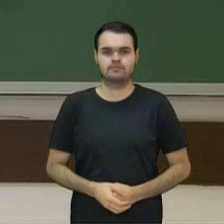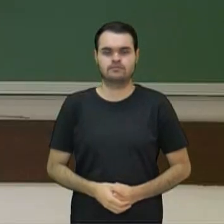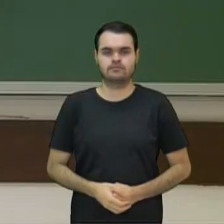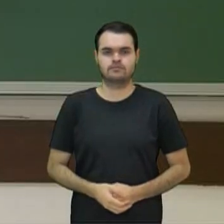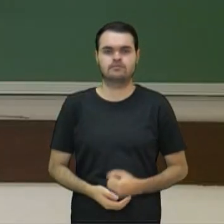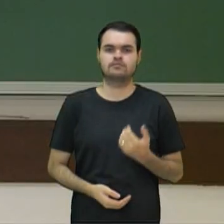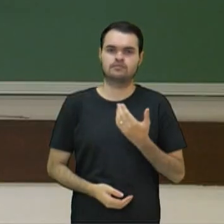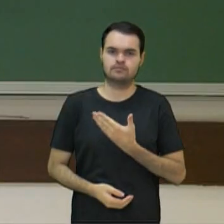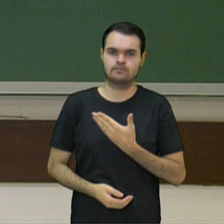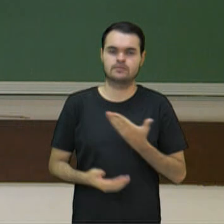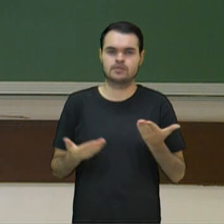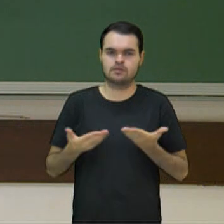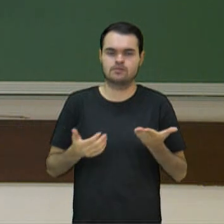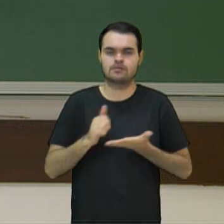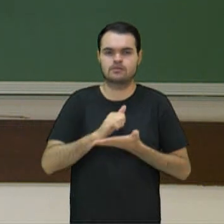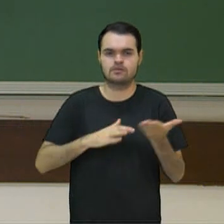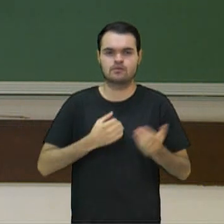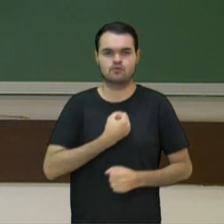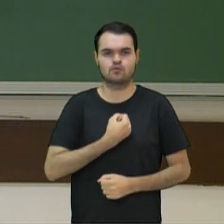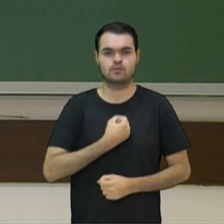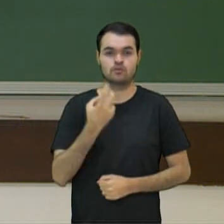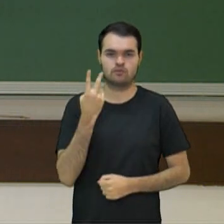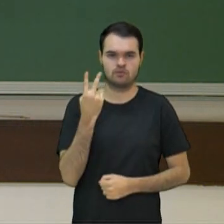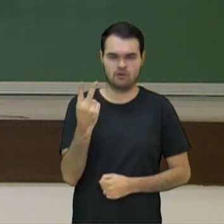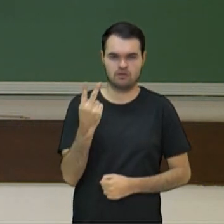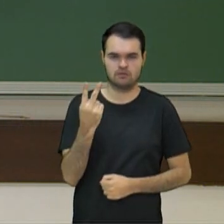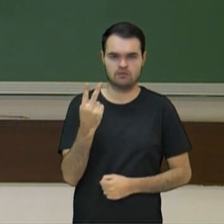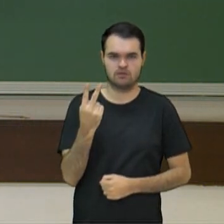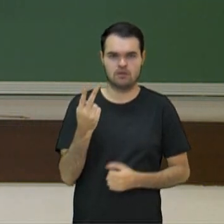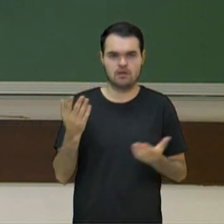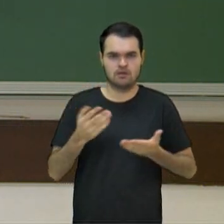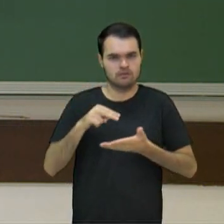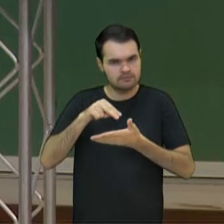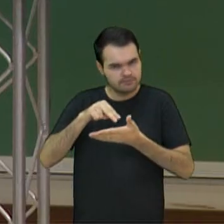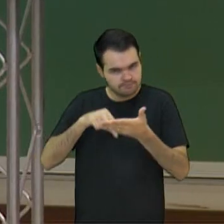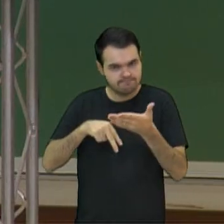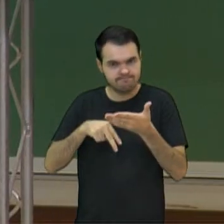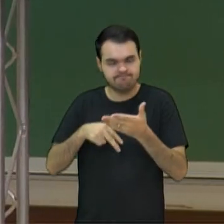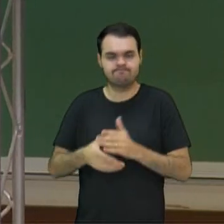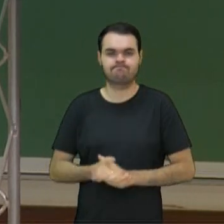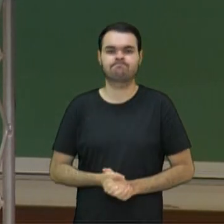Passando aqui, então, para o exercício de número 2, nós vamos dar uma lida, né?